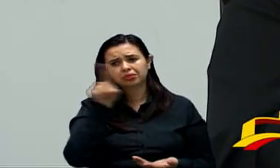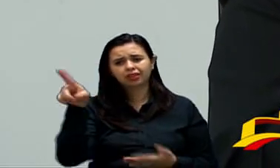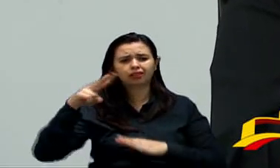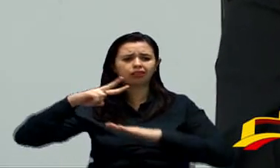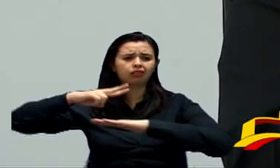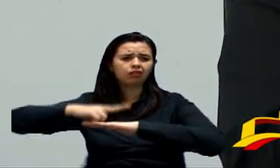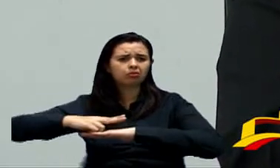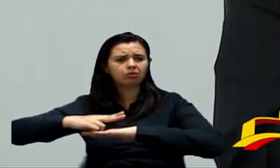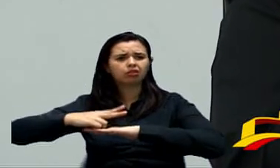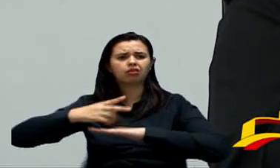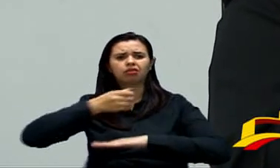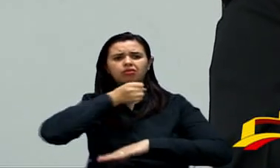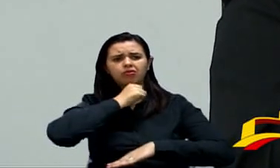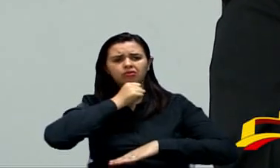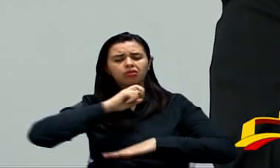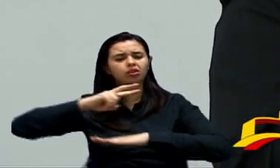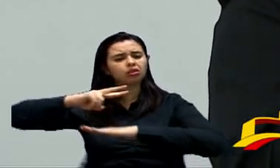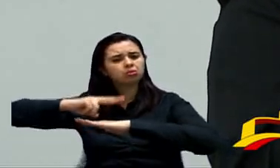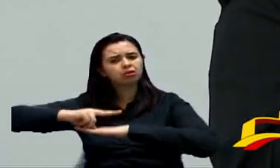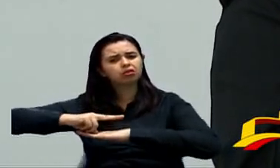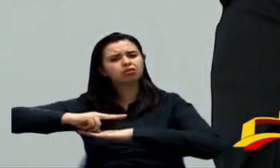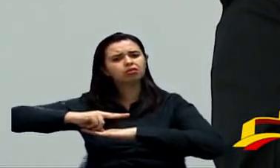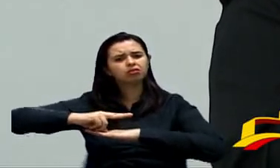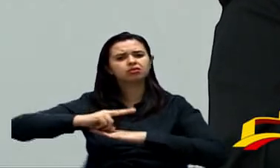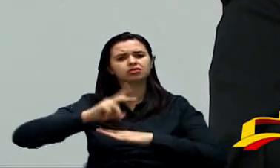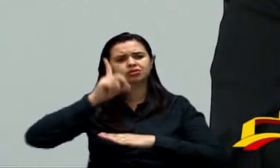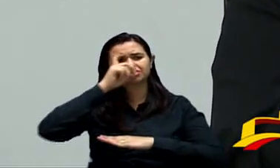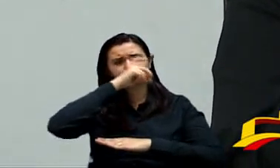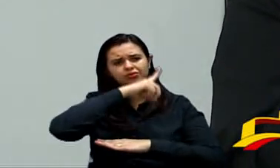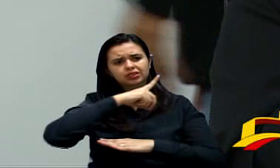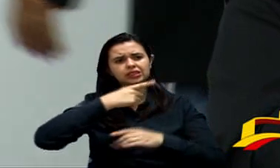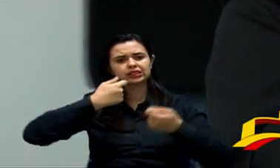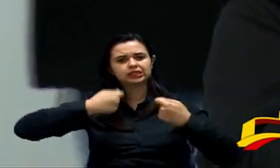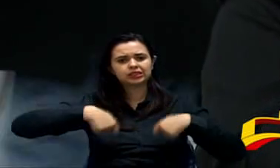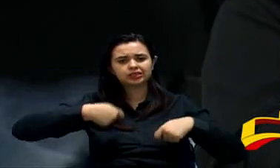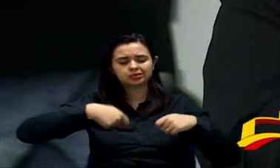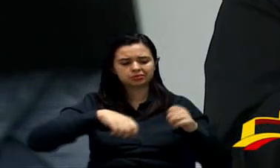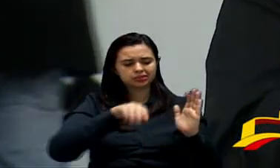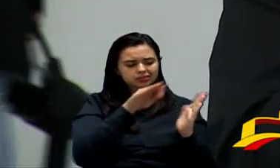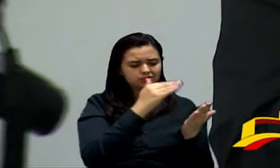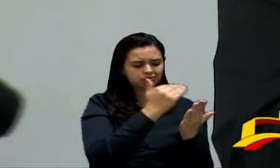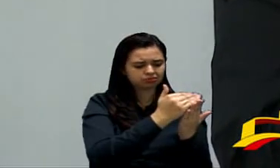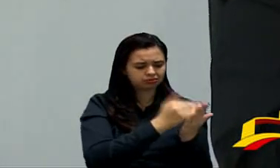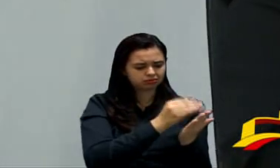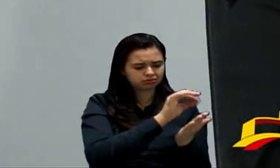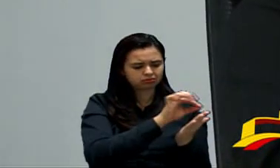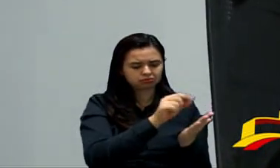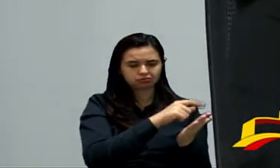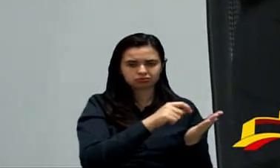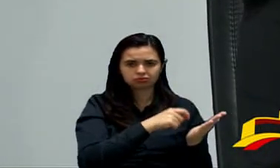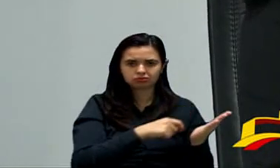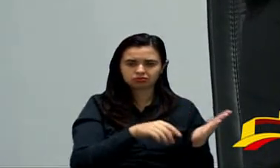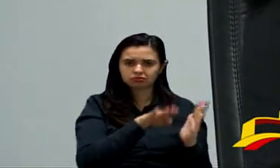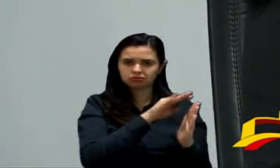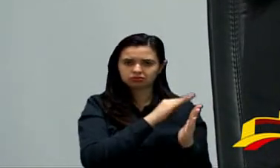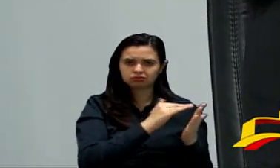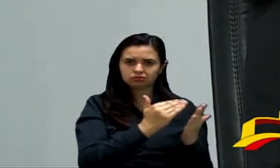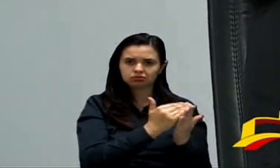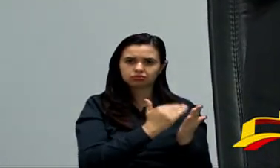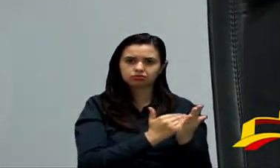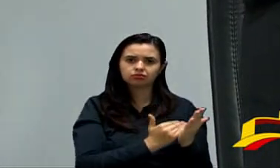acamada, ou minha avó está acamada, e estão precisando fazer o cadastro. E eles fazem o cadastro. O cadastro